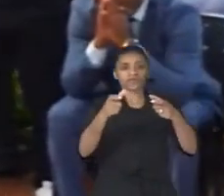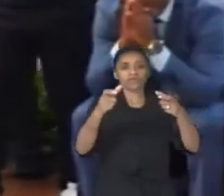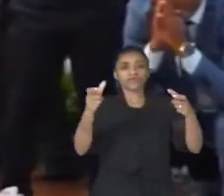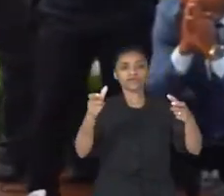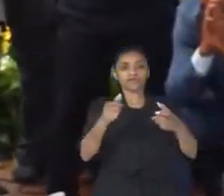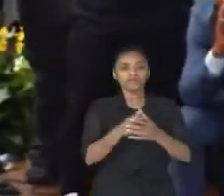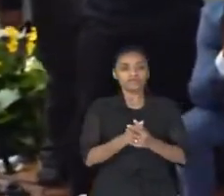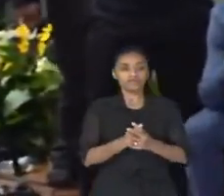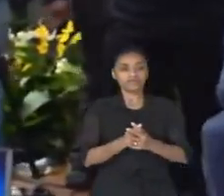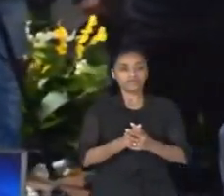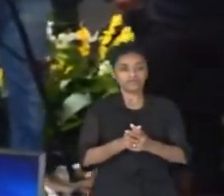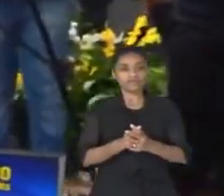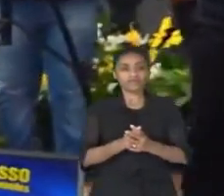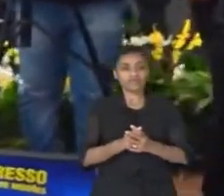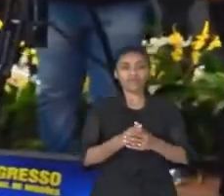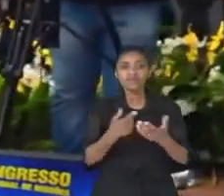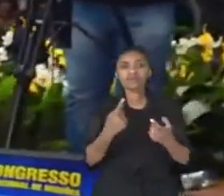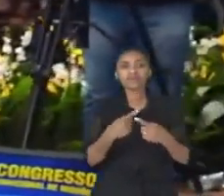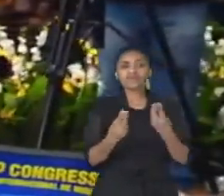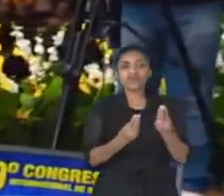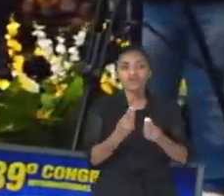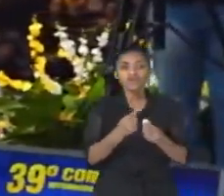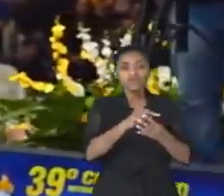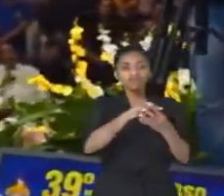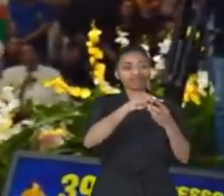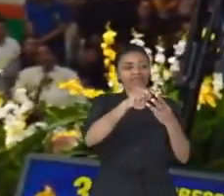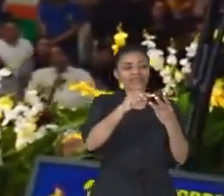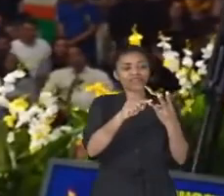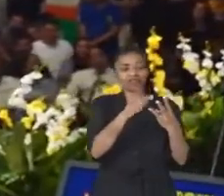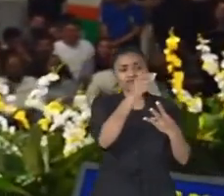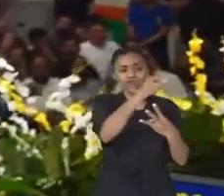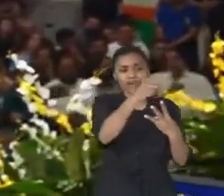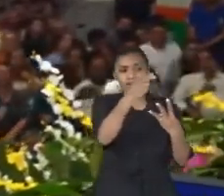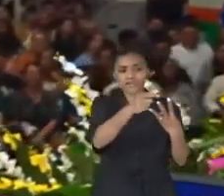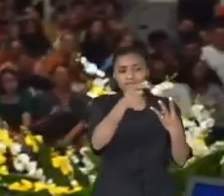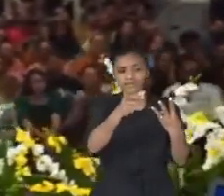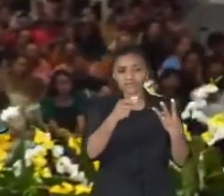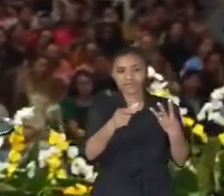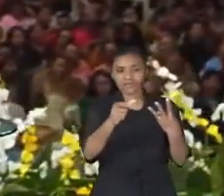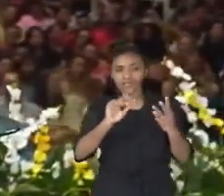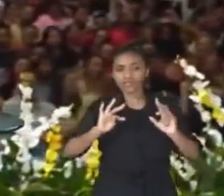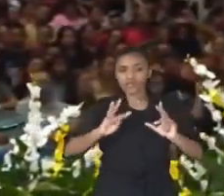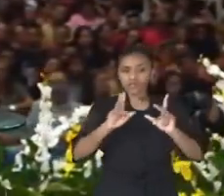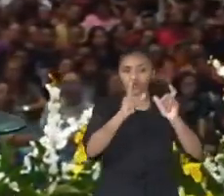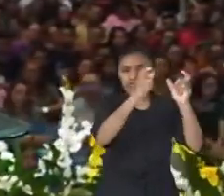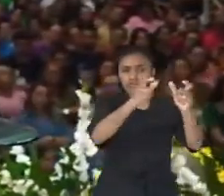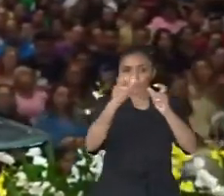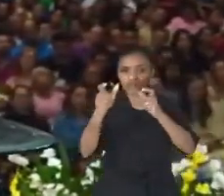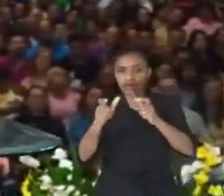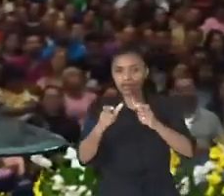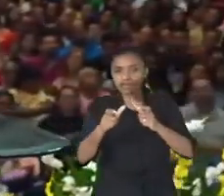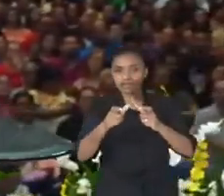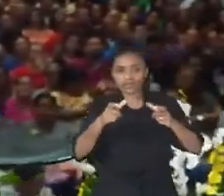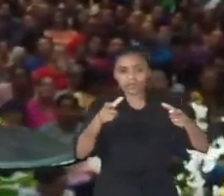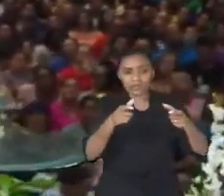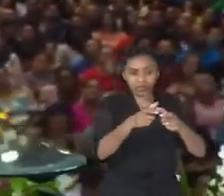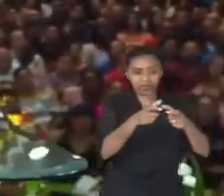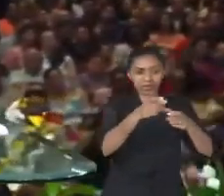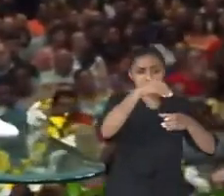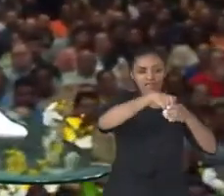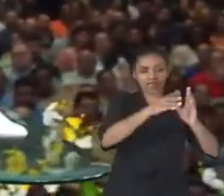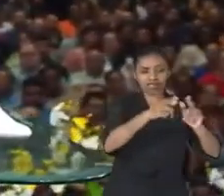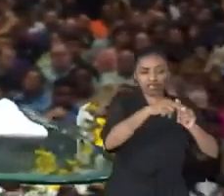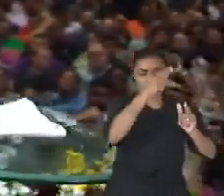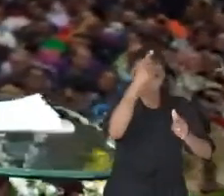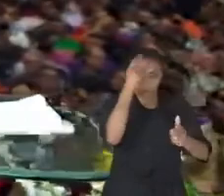trilhos. Porque como só tínhamos três lugares para ir, e em todos os lugares nós éramos oprimidos, inclusive na igreja, porque tinha os